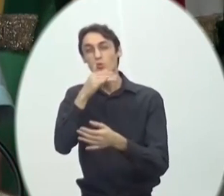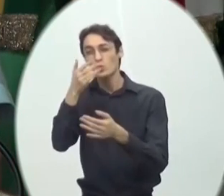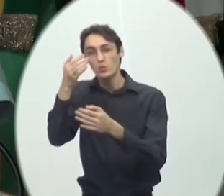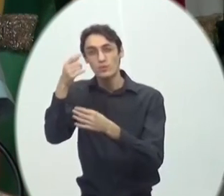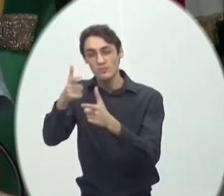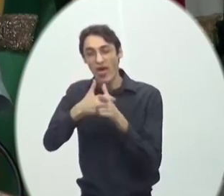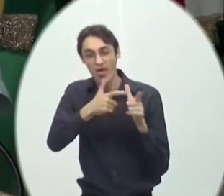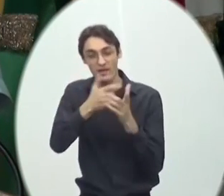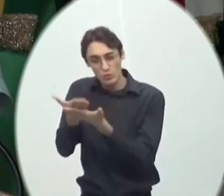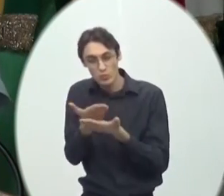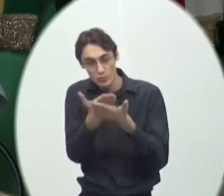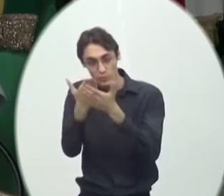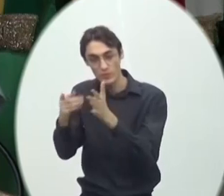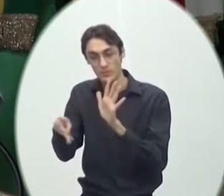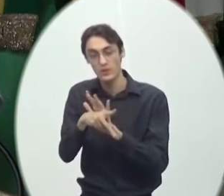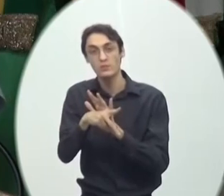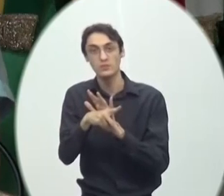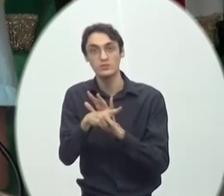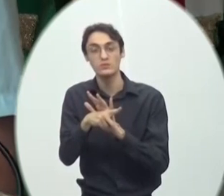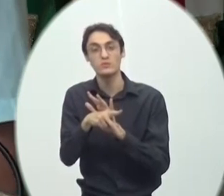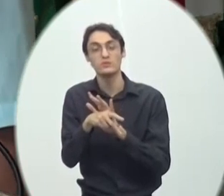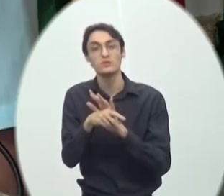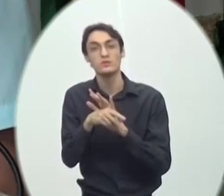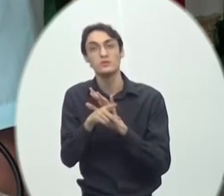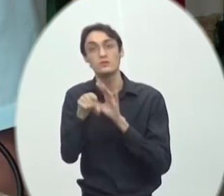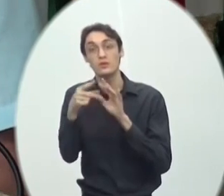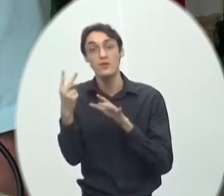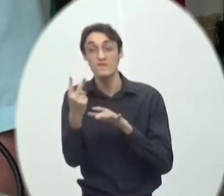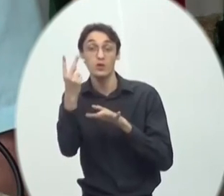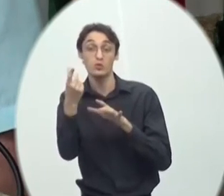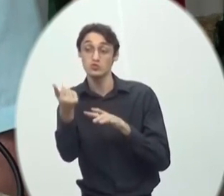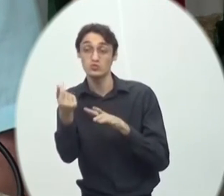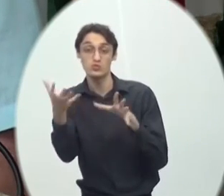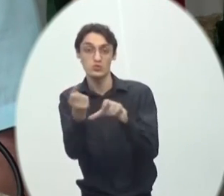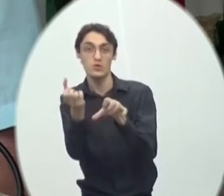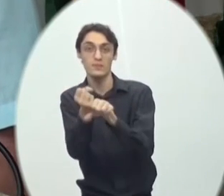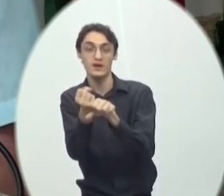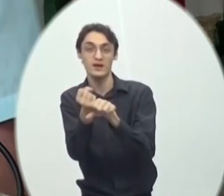do que foi contratado, não tem problema. Mas é o valor, eu quero saber o valor.